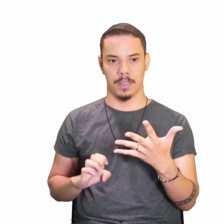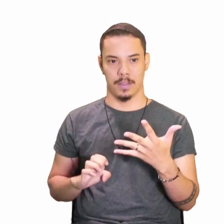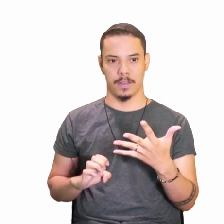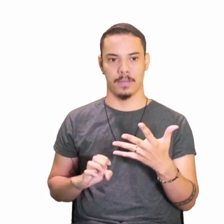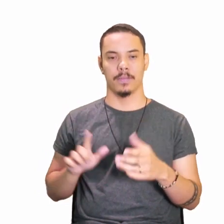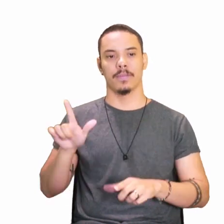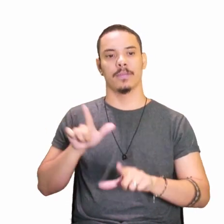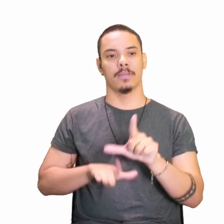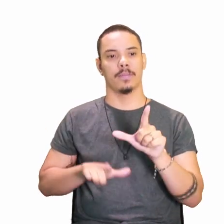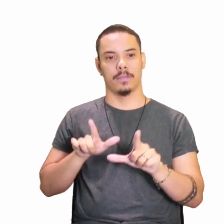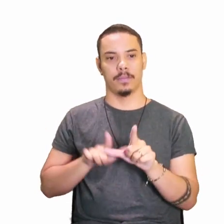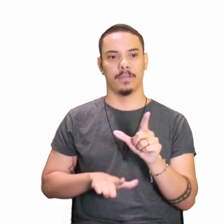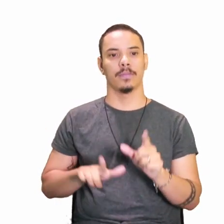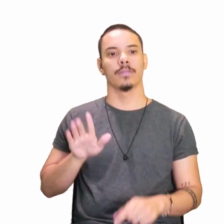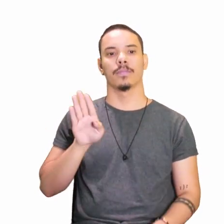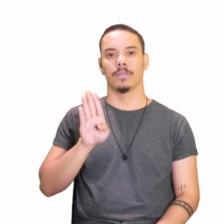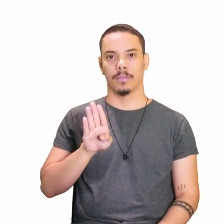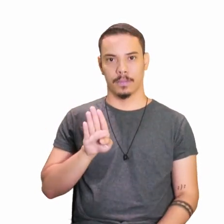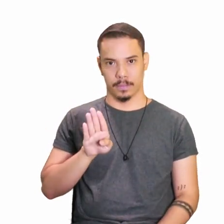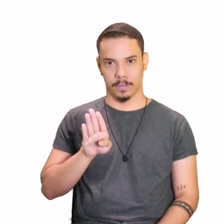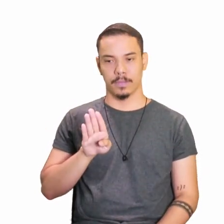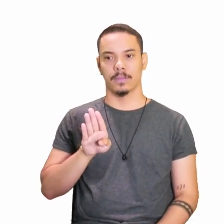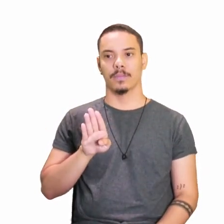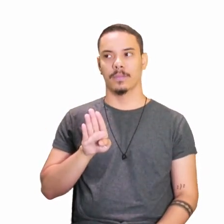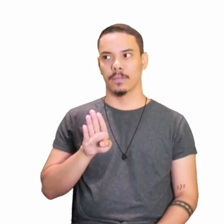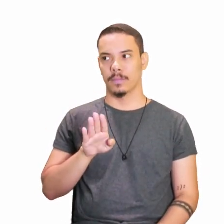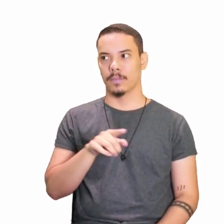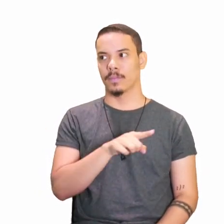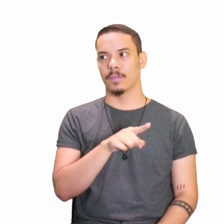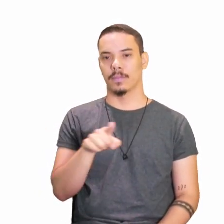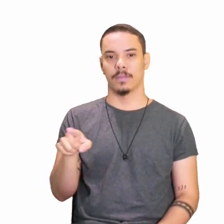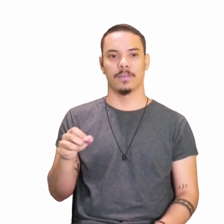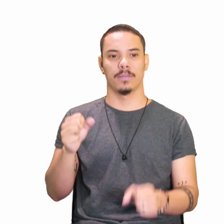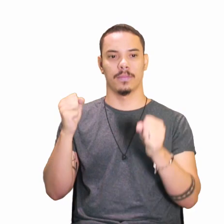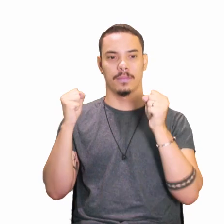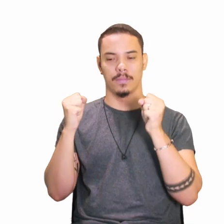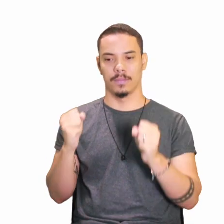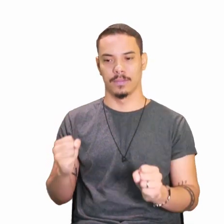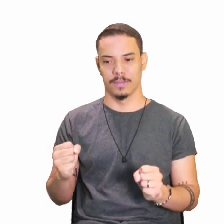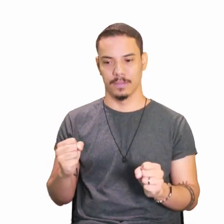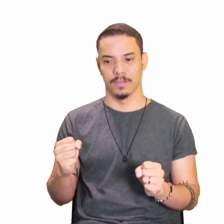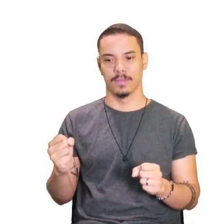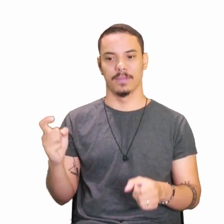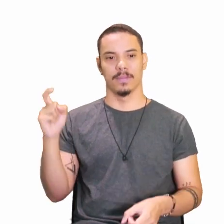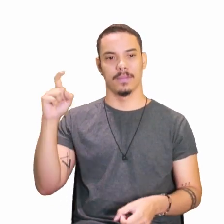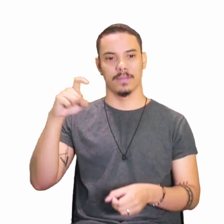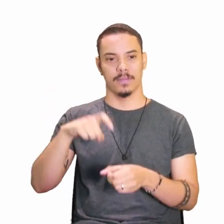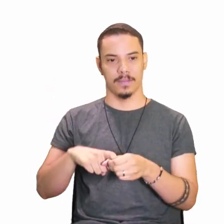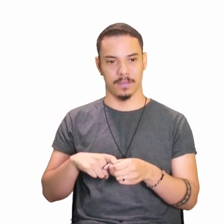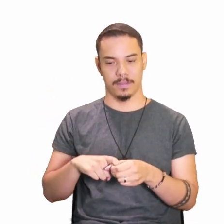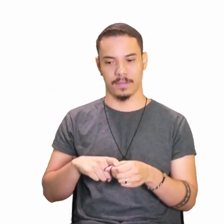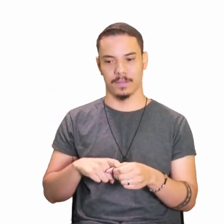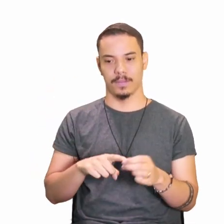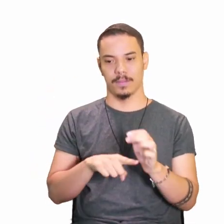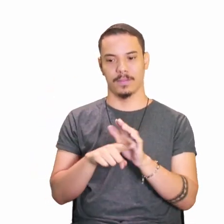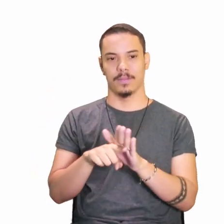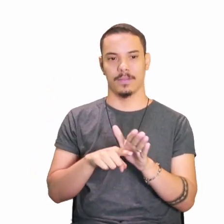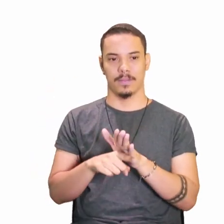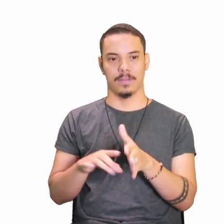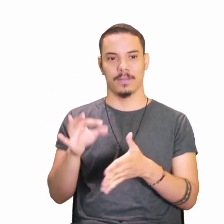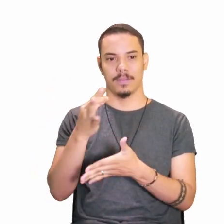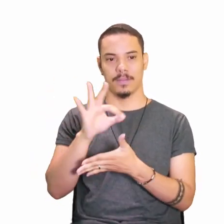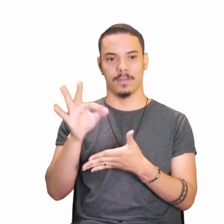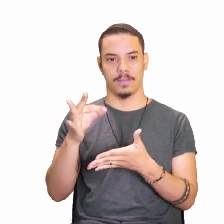a letra B Amado você pode voltar lá e vai conferindo Então